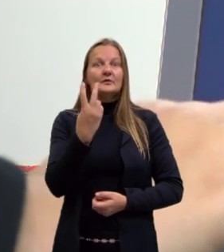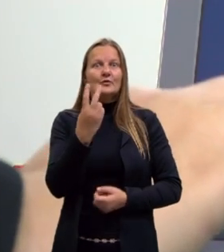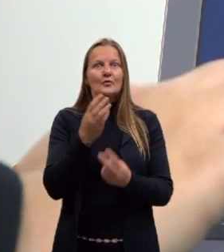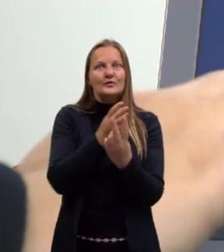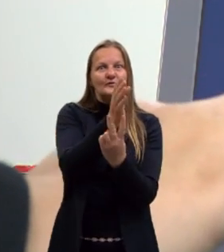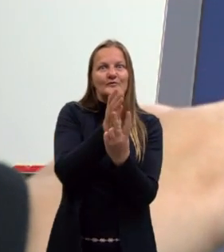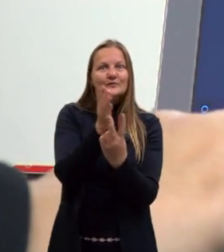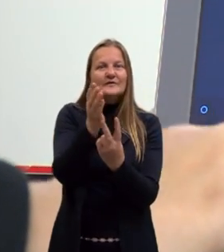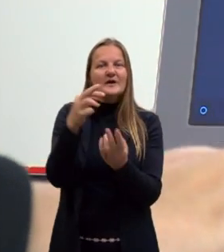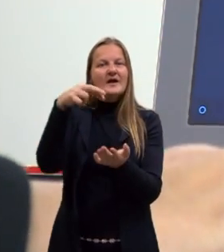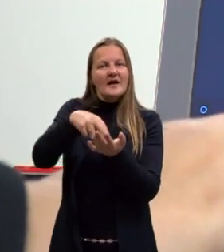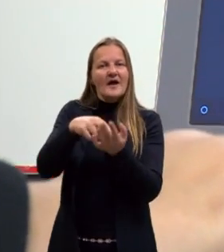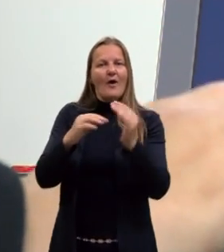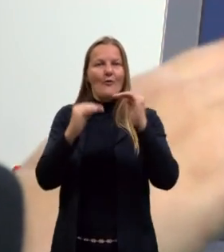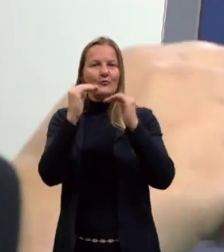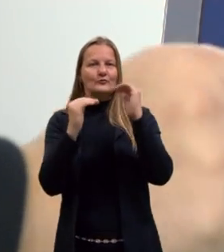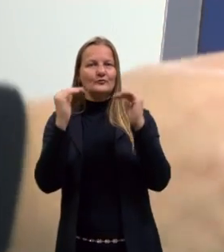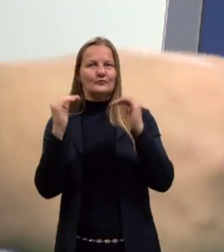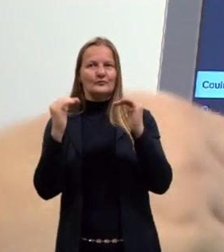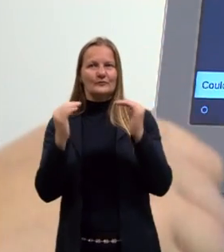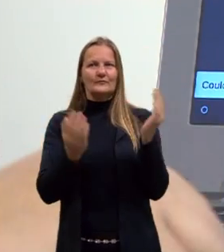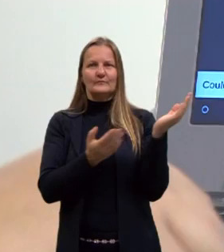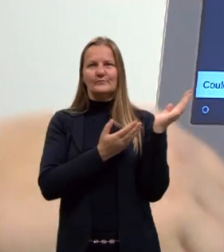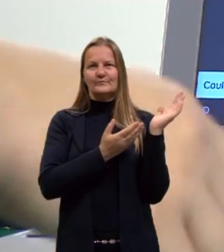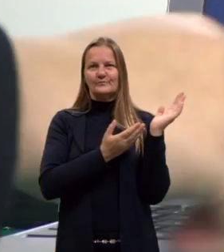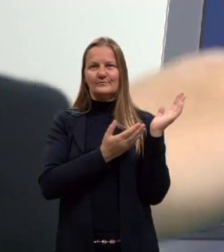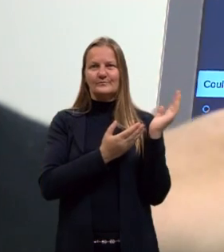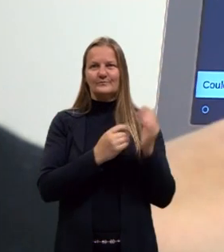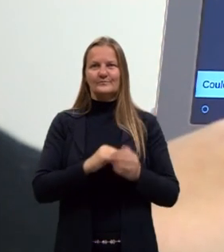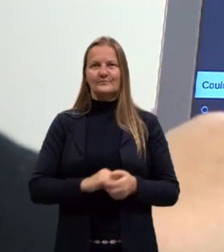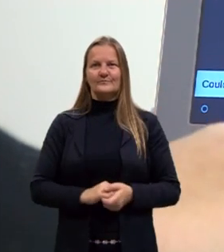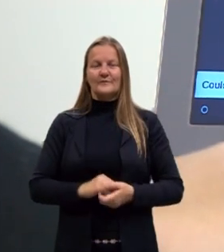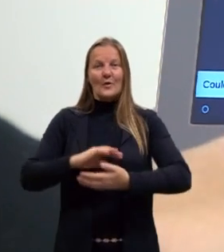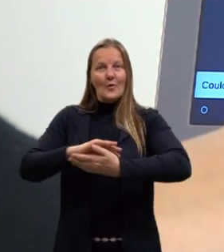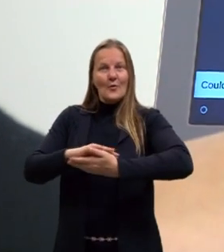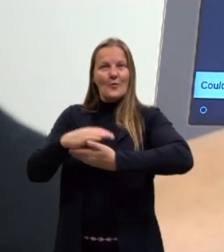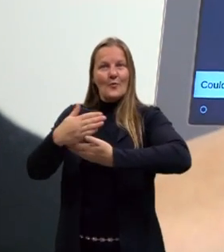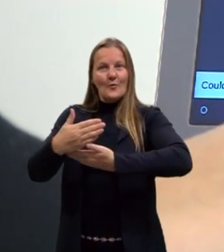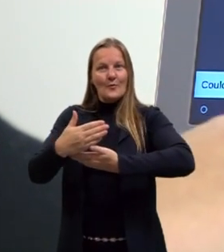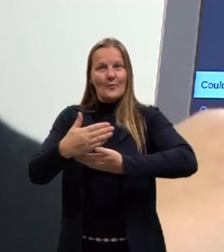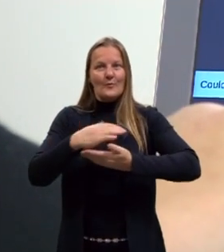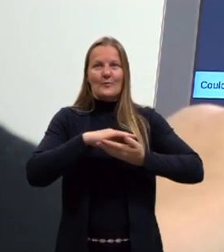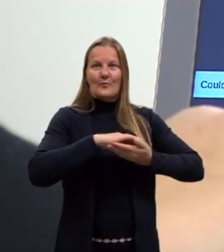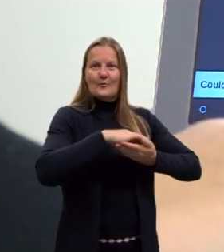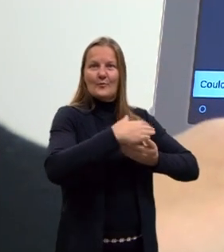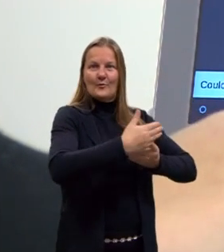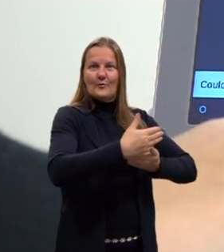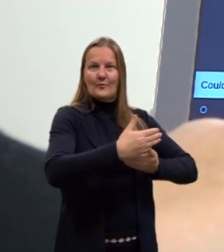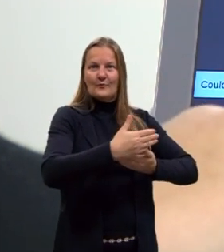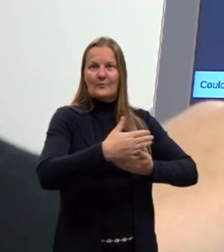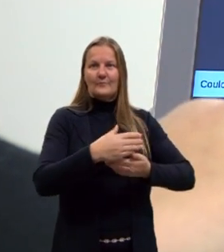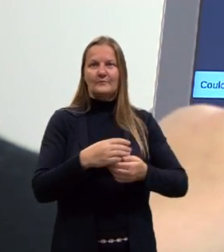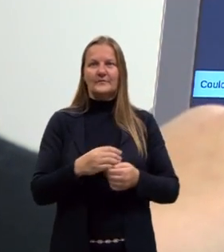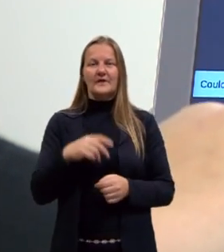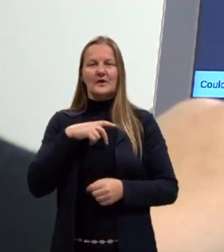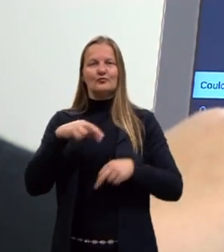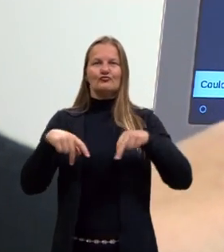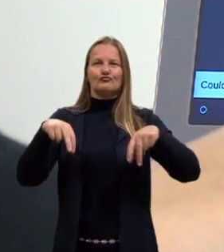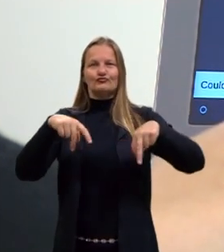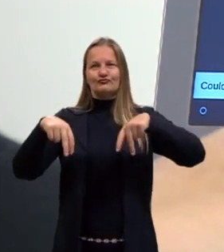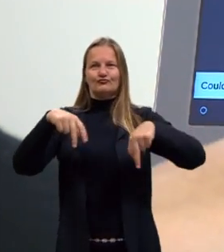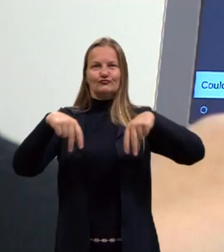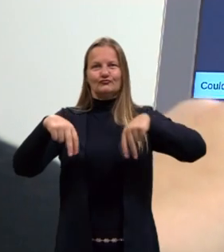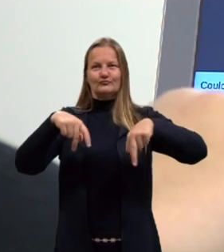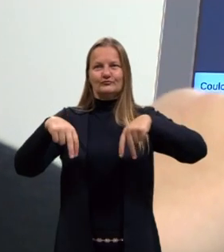na escala real né a gente vai botar na escala atômica tá então aqui a gente tem dois bonequinhos né